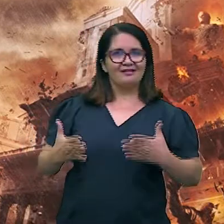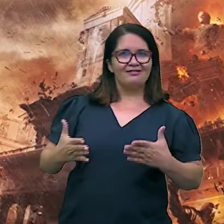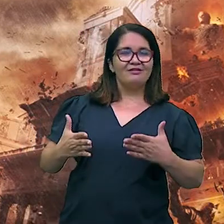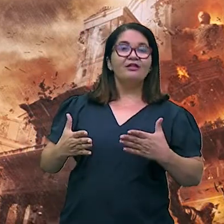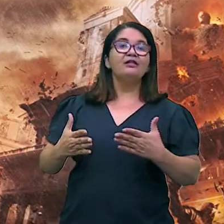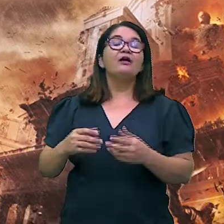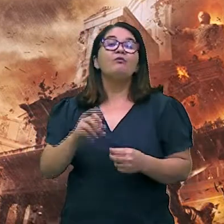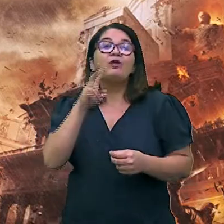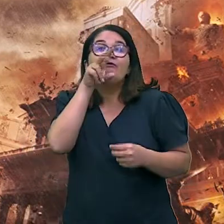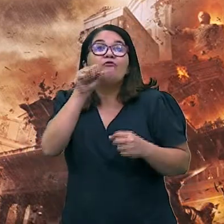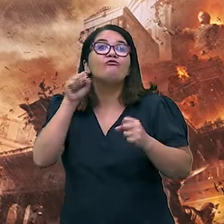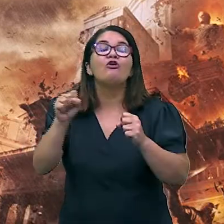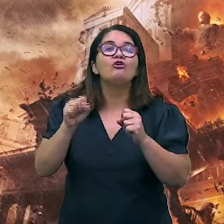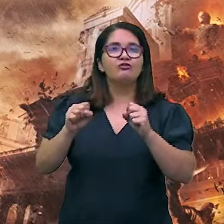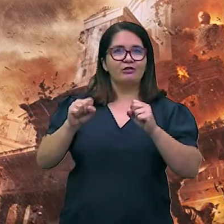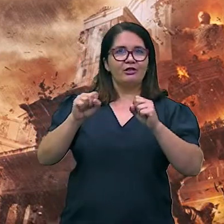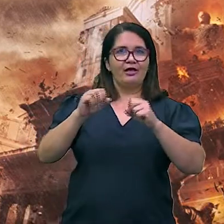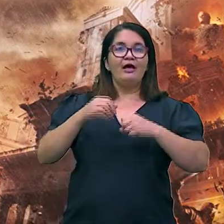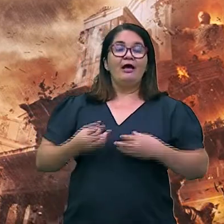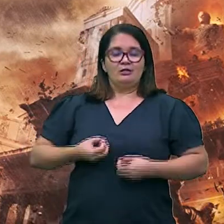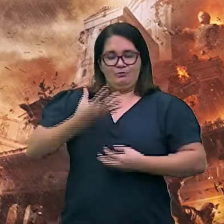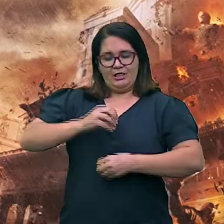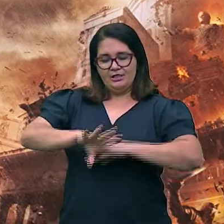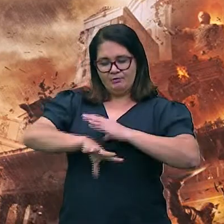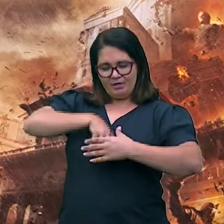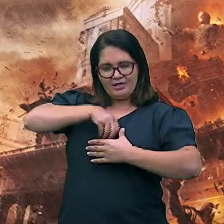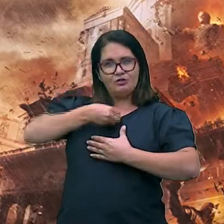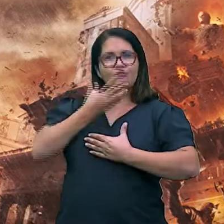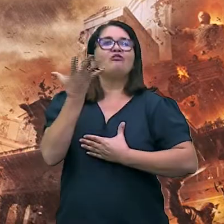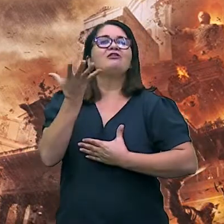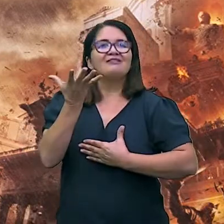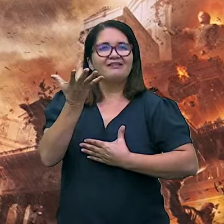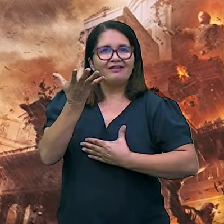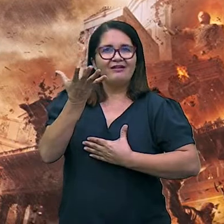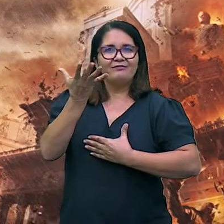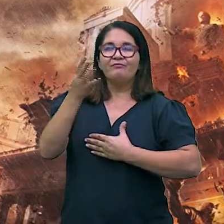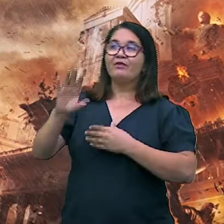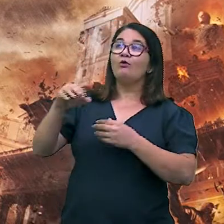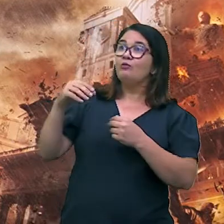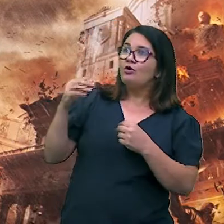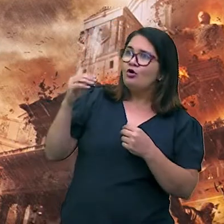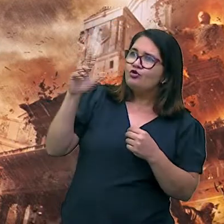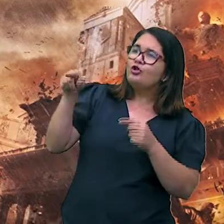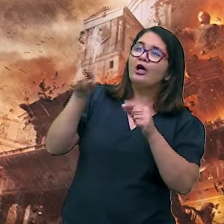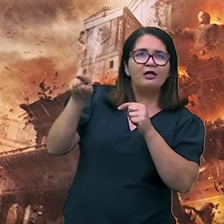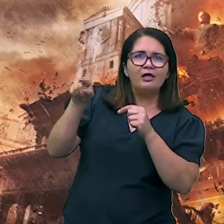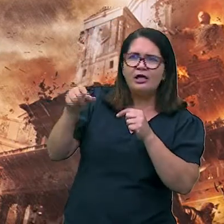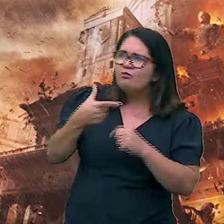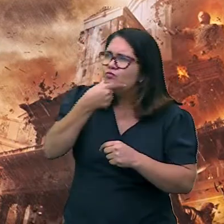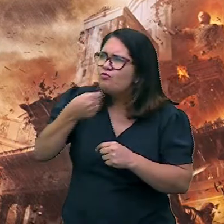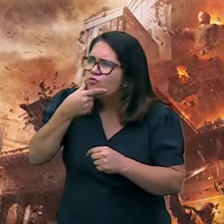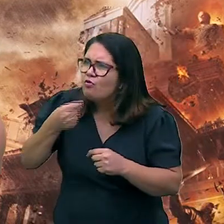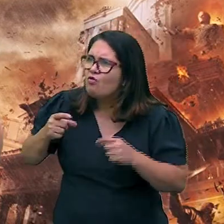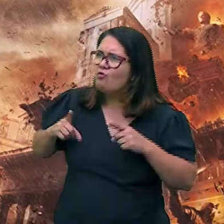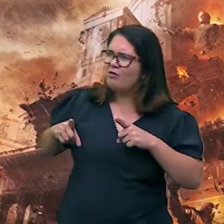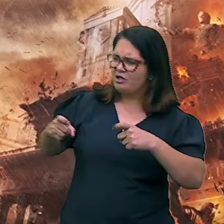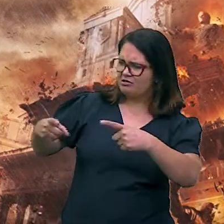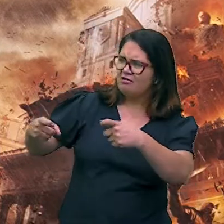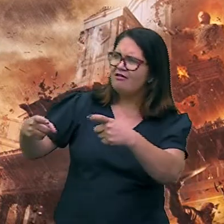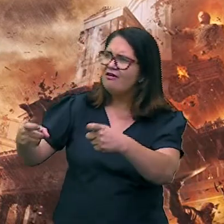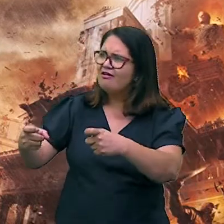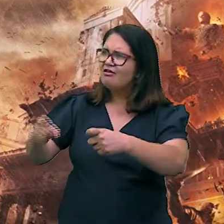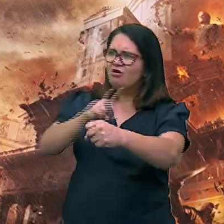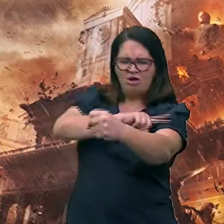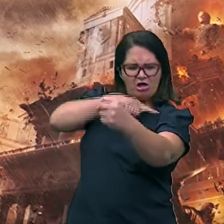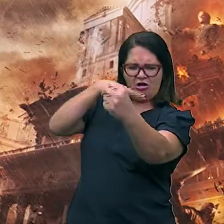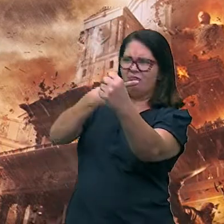mais fortes e impactantes. O guerreiro passa de vistoso a temido e no auge